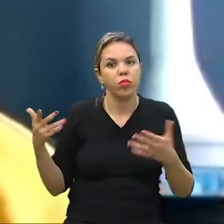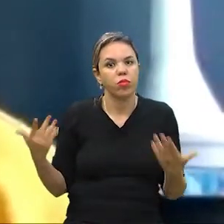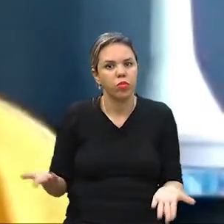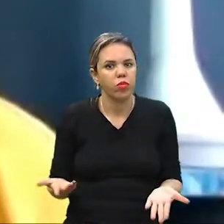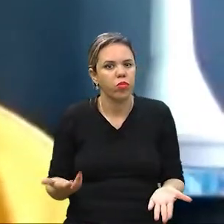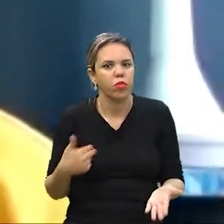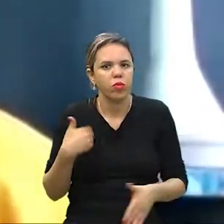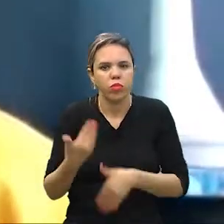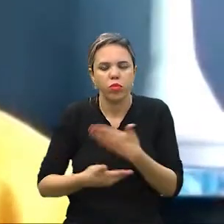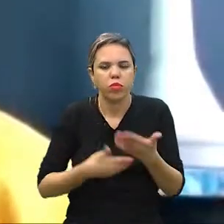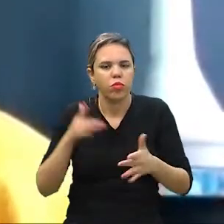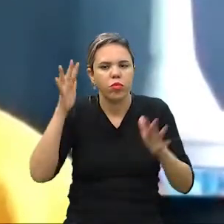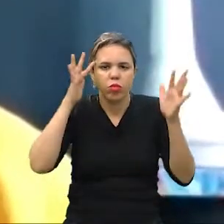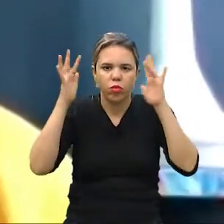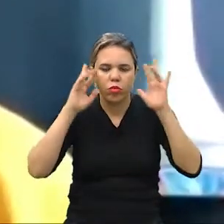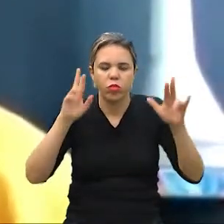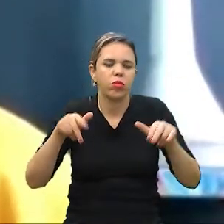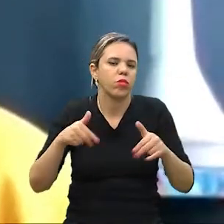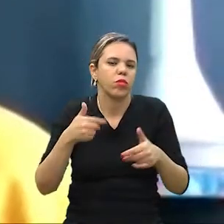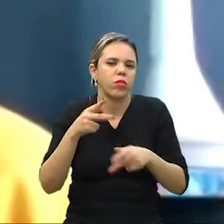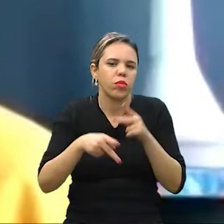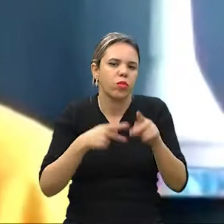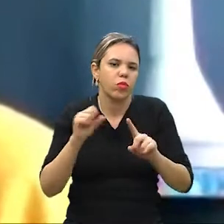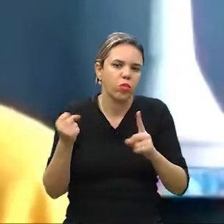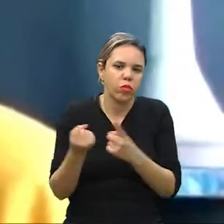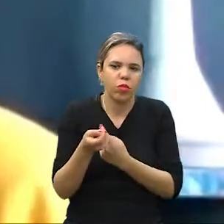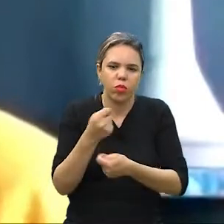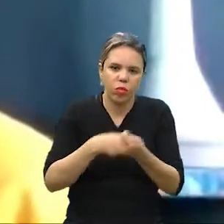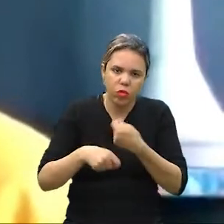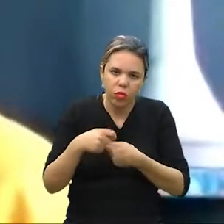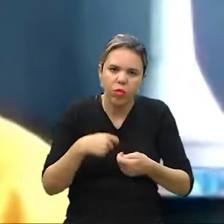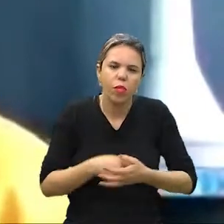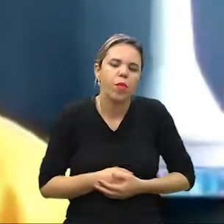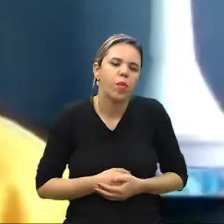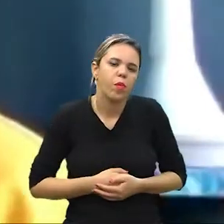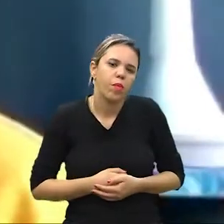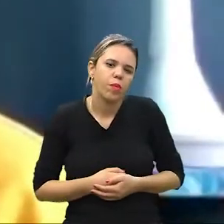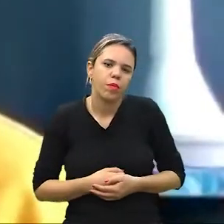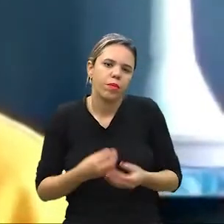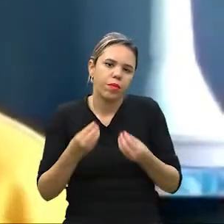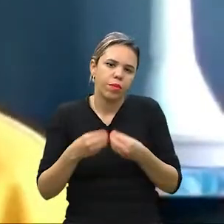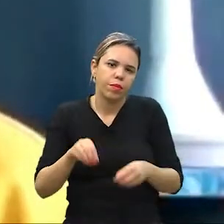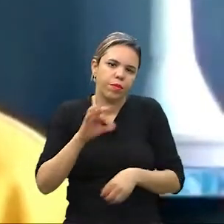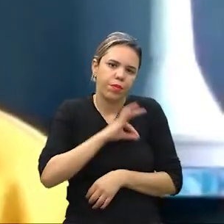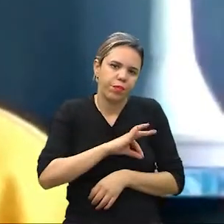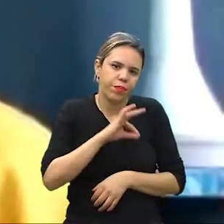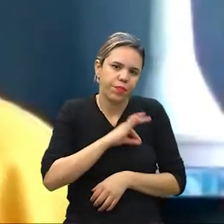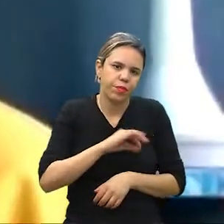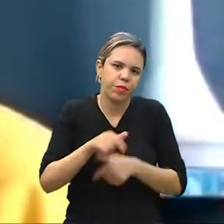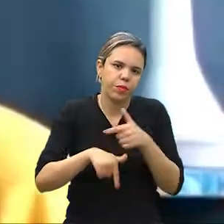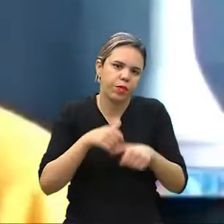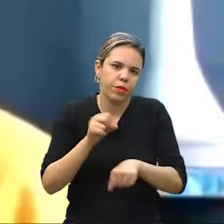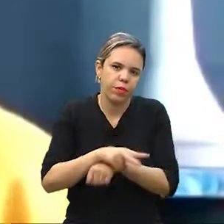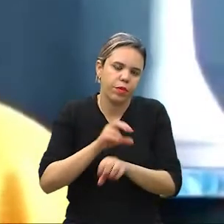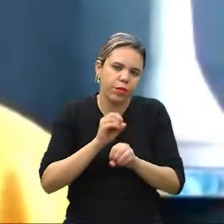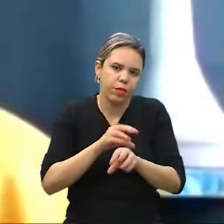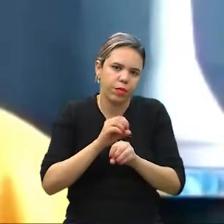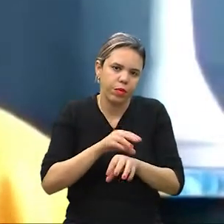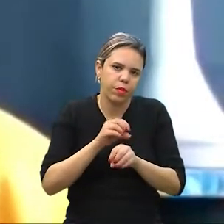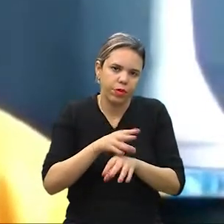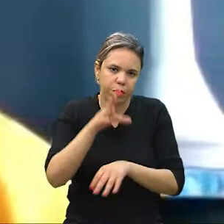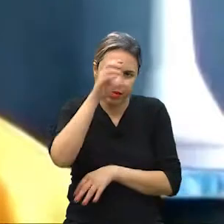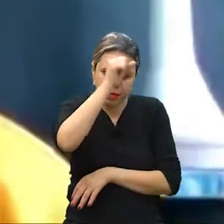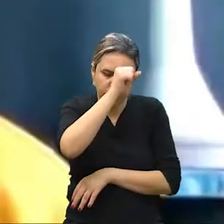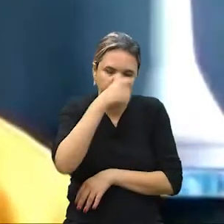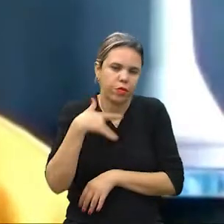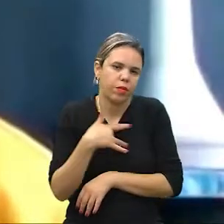tem consequências inimagináveis do ponto de vista social e econômico também, né? Afeta a renda, afeta o emprego, afeta a educação, afeta